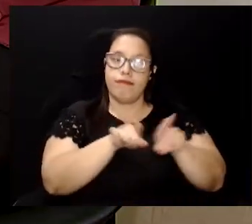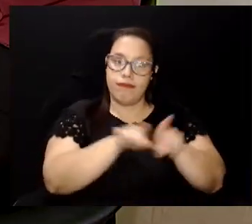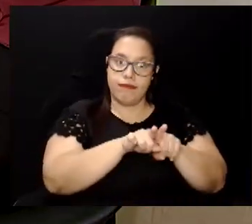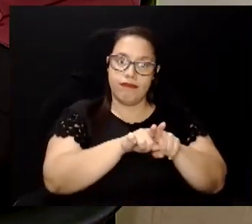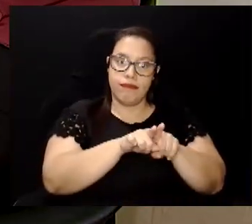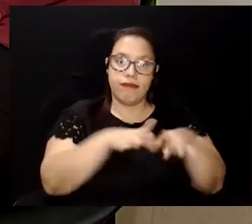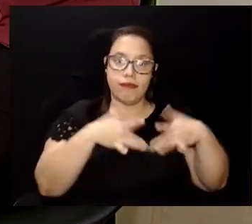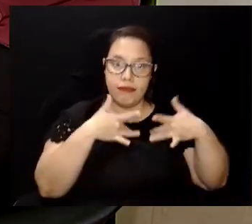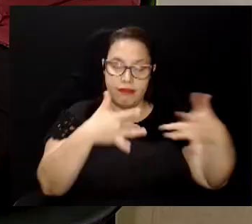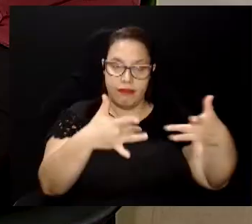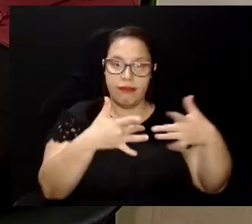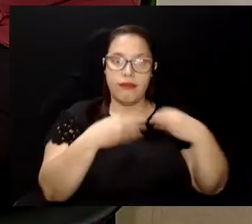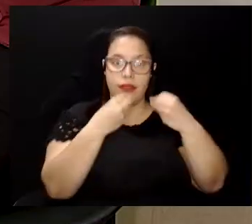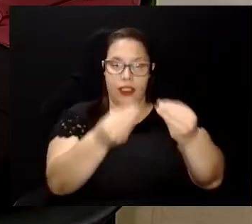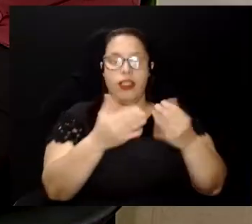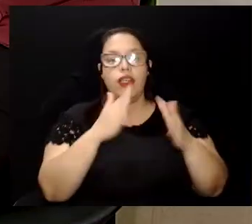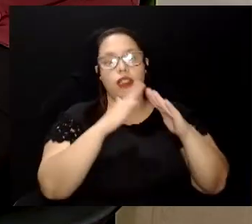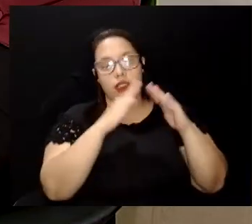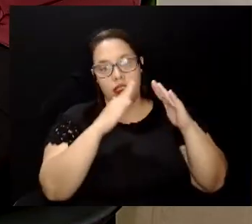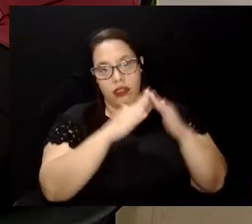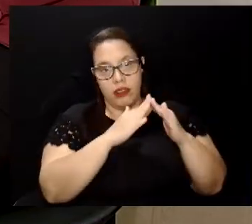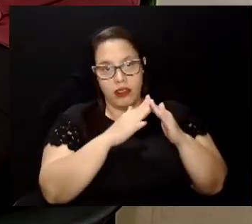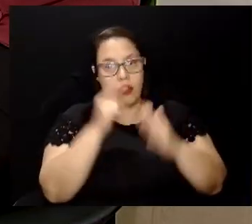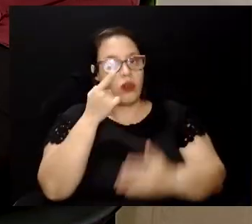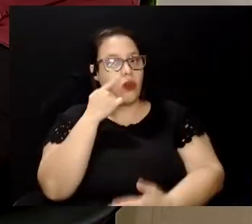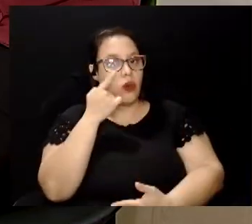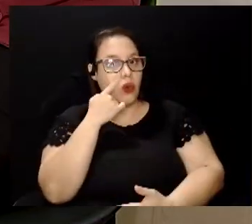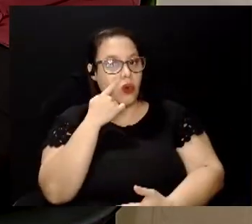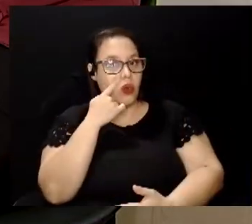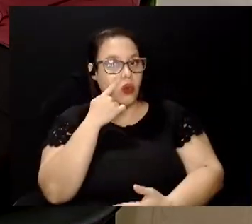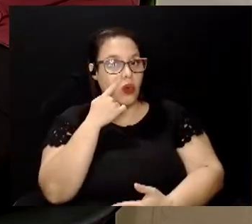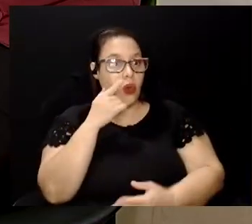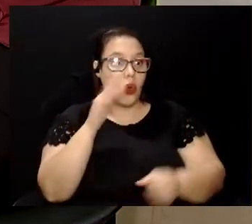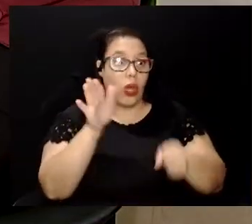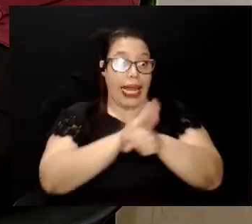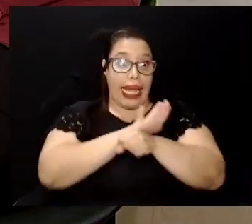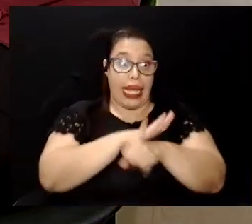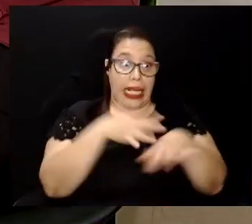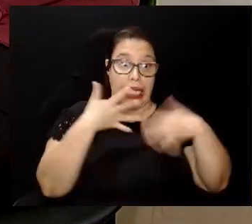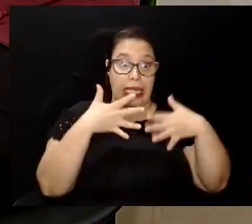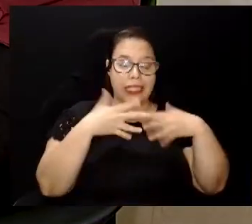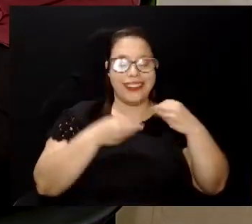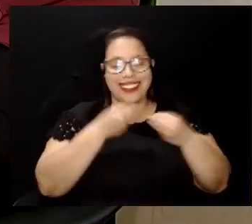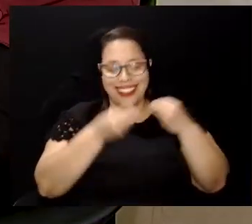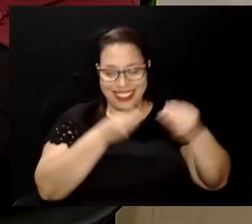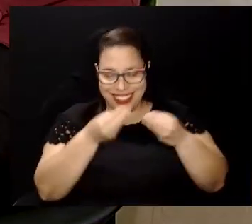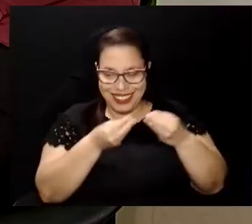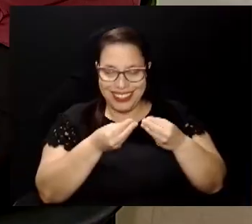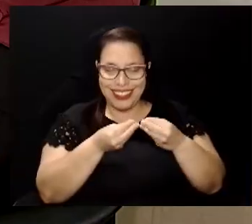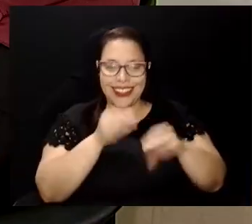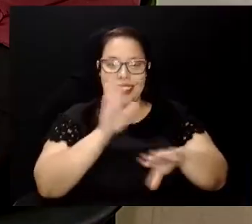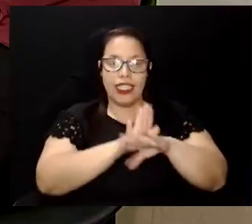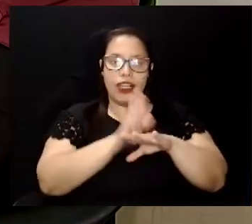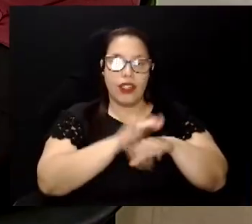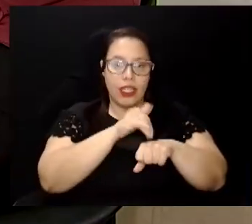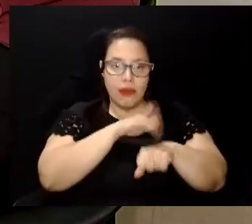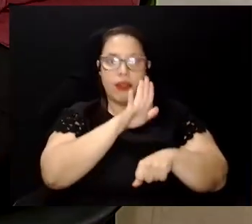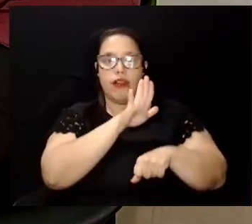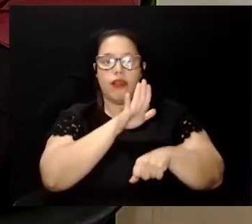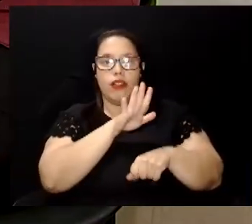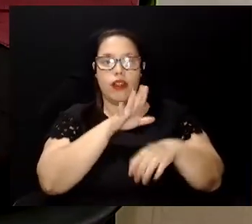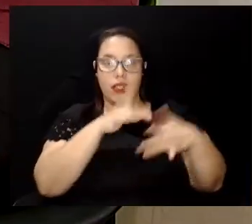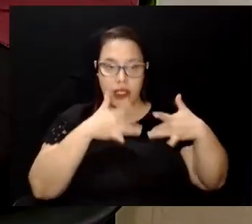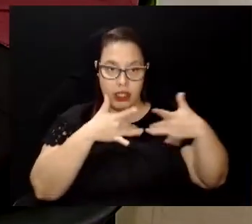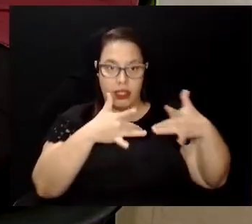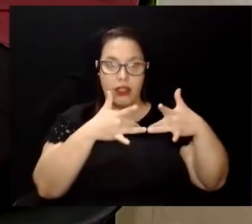para casa quando a gente vê, veio muito, né? Fazer aqui ainda vai sobrar. Então essa sobra, na verdade, não é